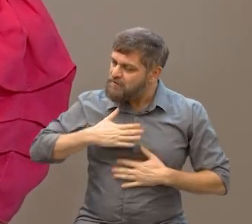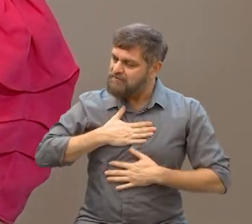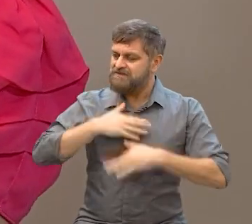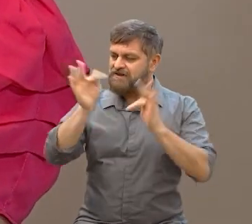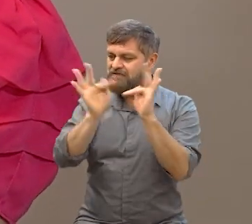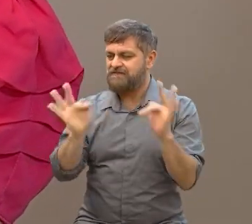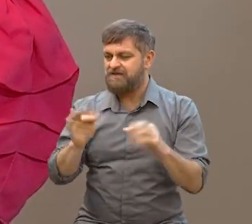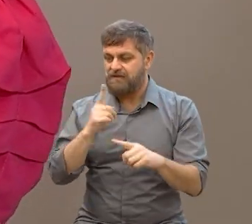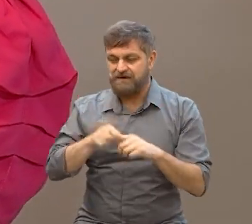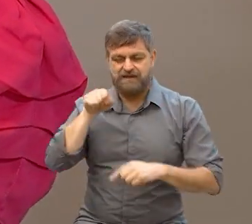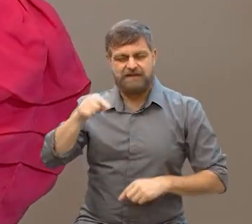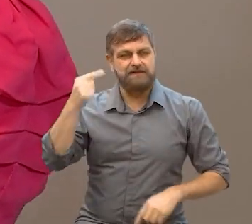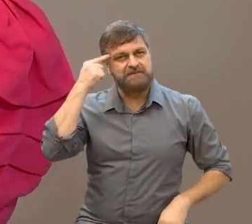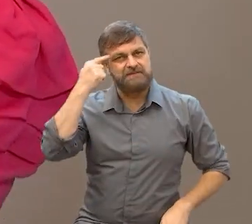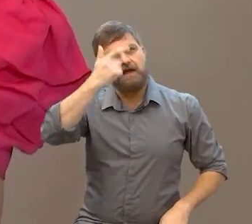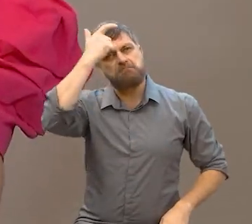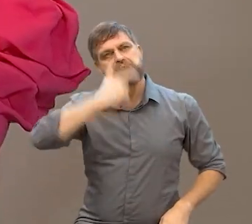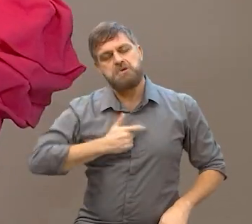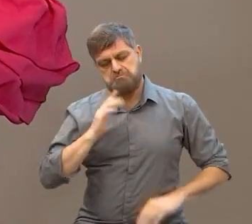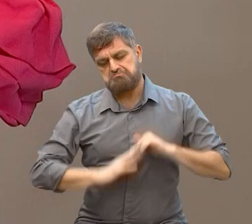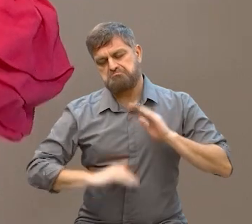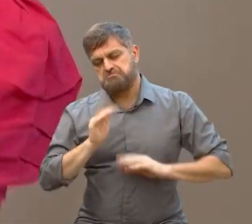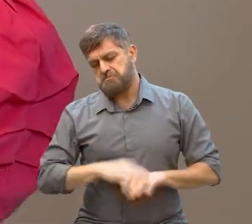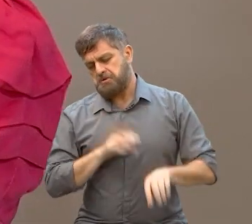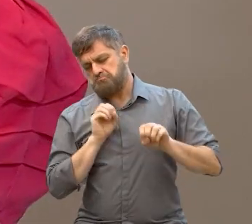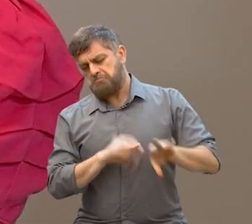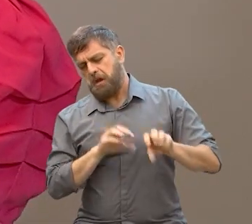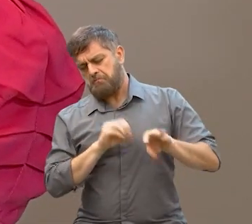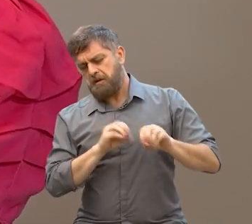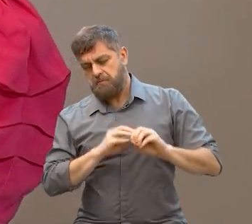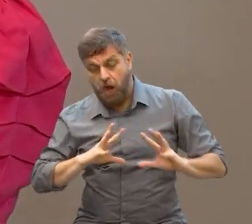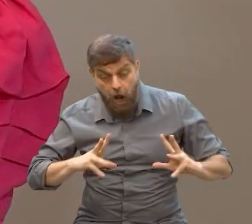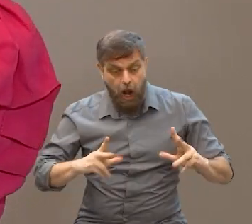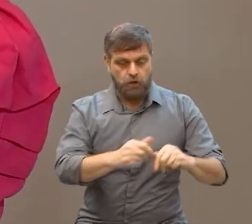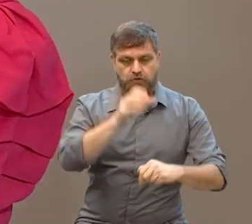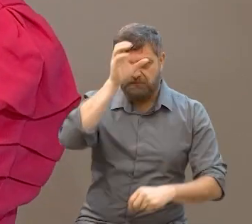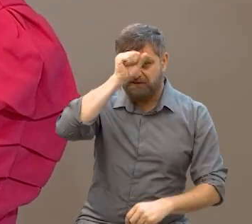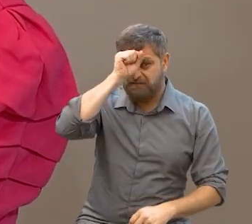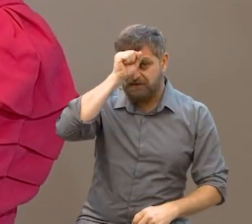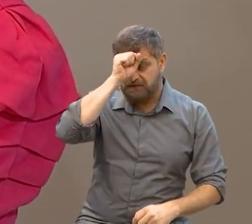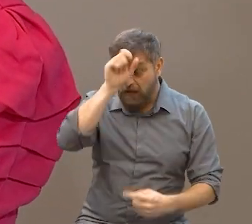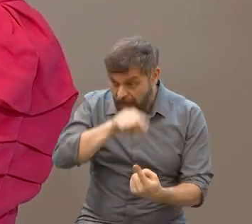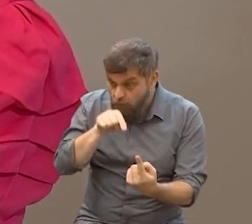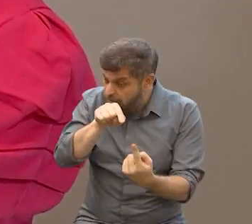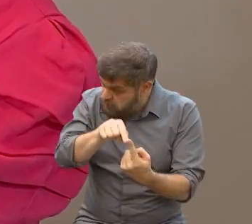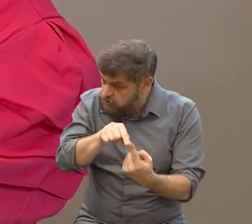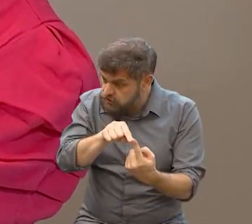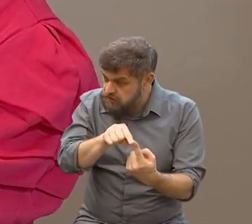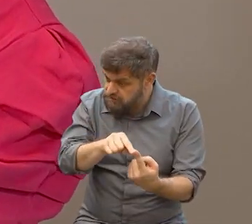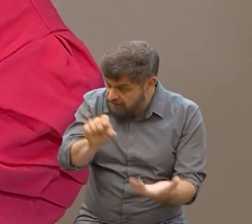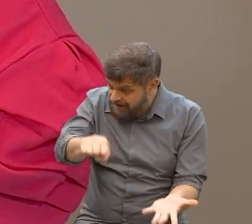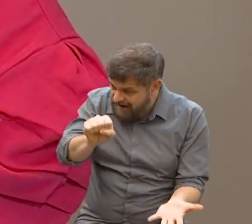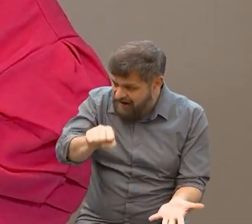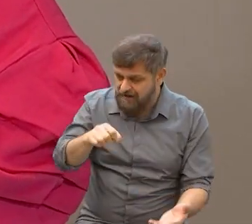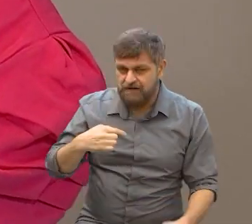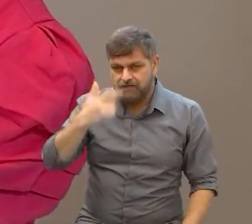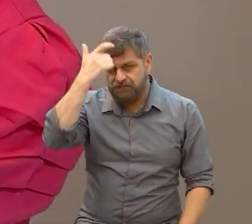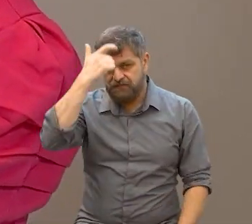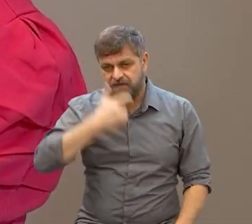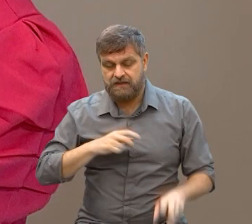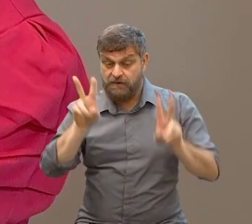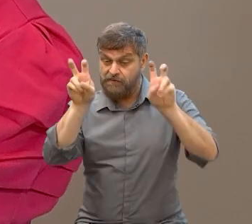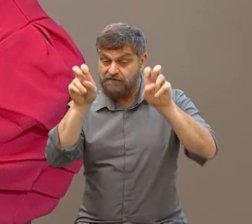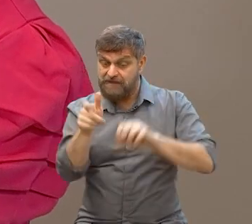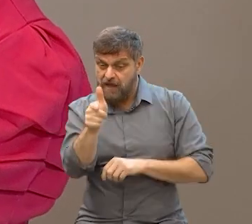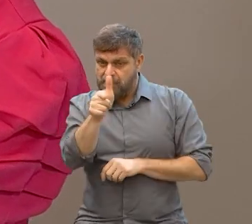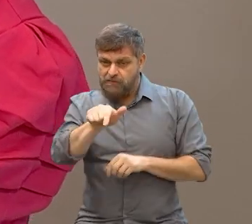né? Porque daí ele vai falar, poxa, todo mundo aprendeu, e não é esse o objetivo. E aí eu entro numa outra